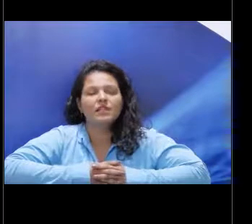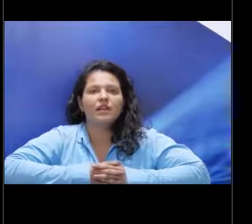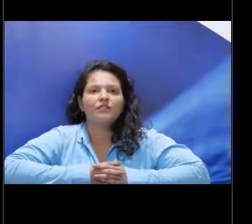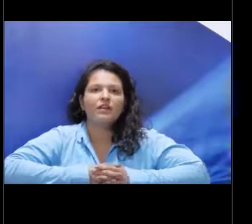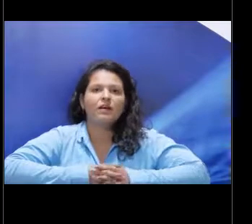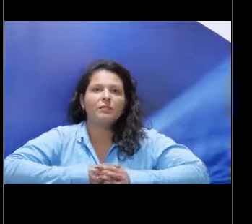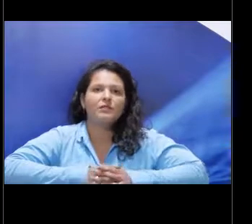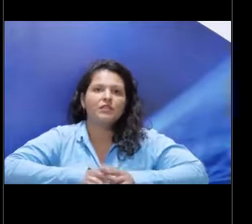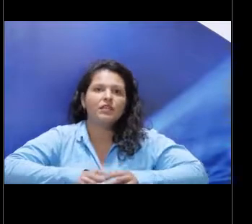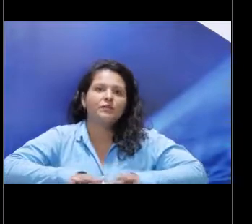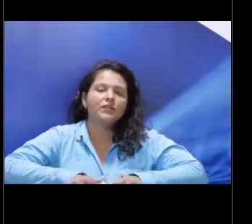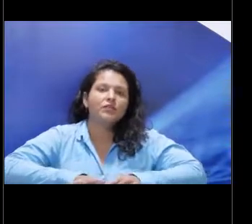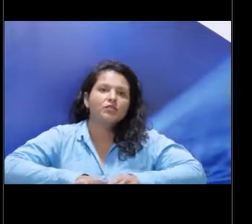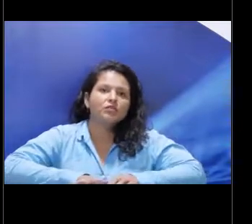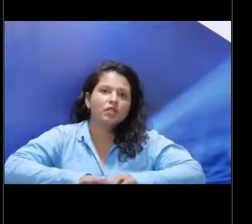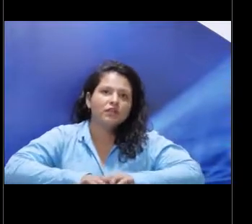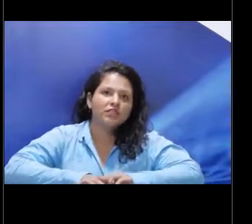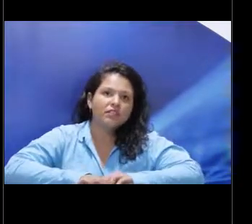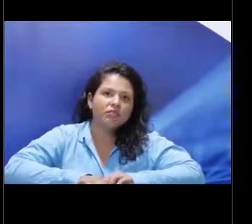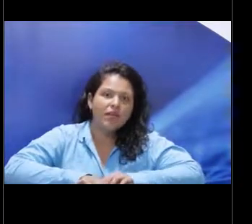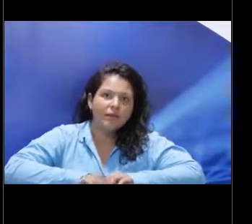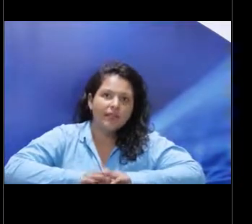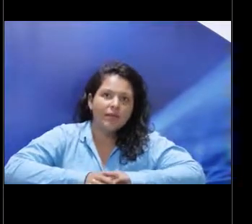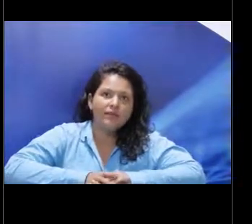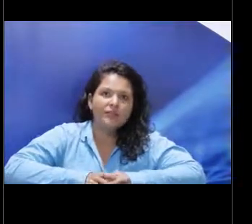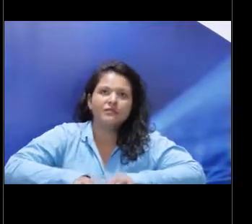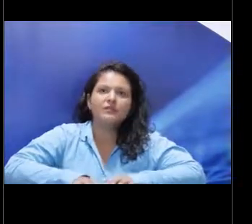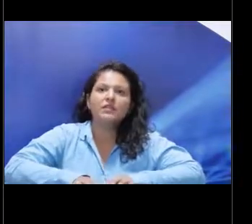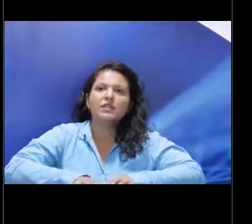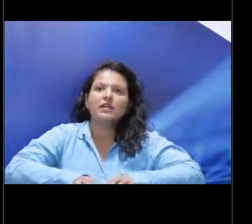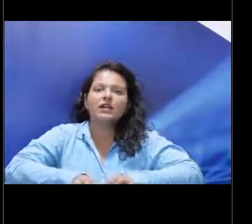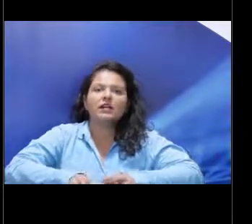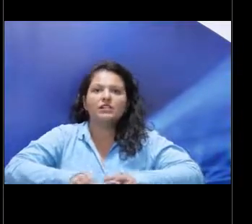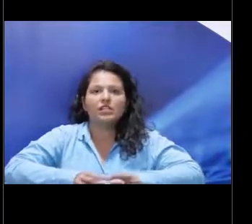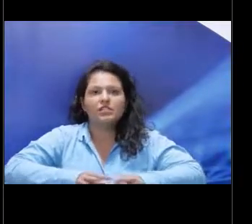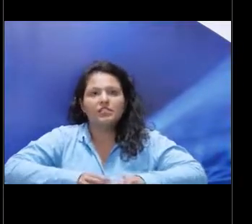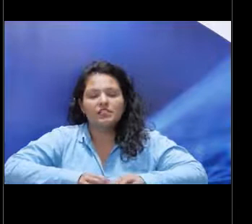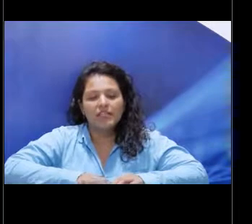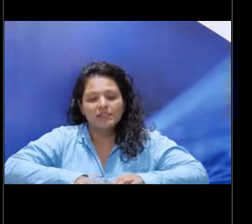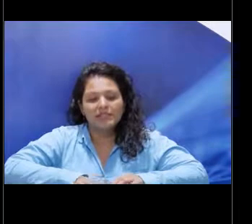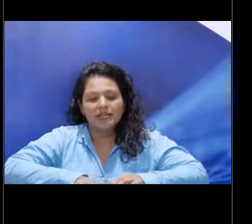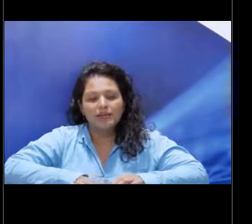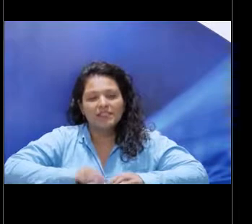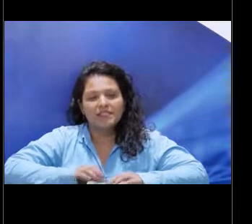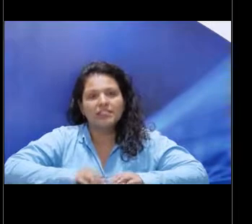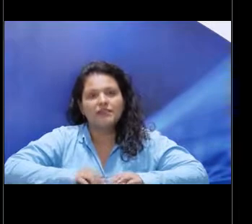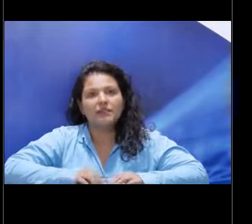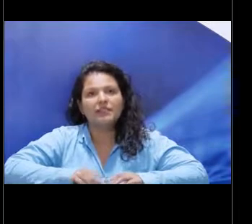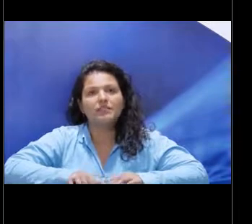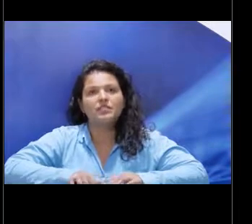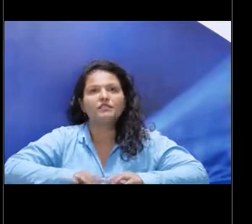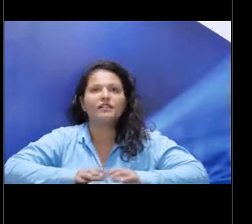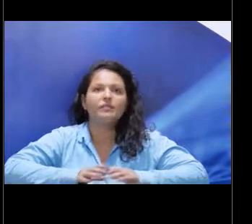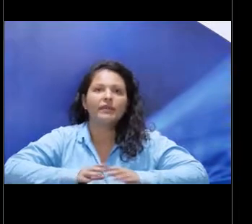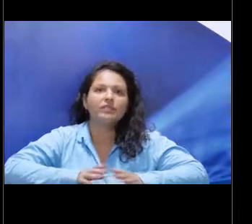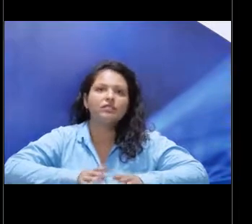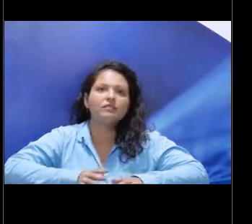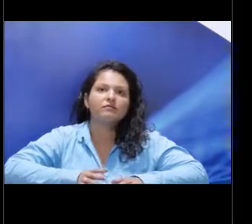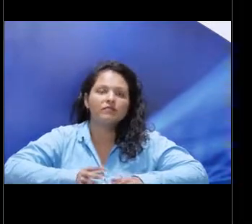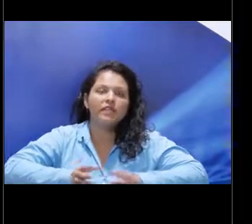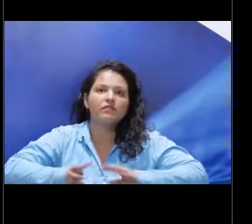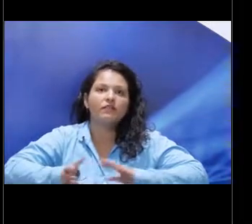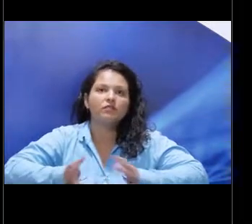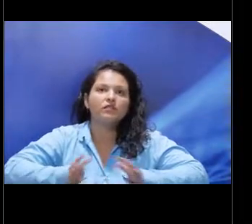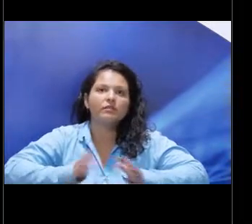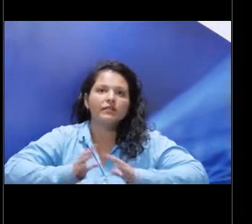Né? Rafael, mas o capim... Só voltando no capim, rapidinho. A gente sabe assim, que a capacidade fermentativa ela depende